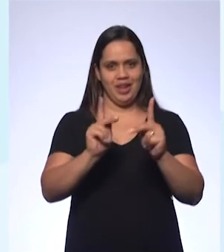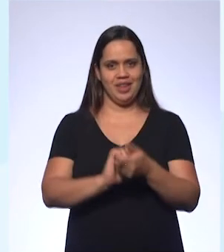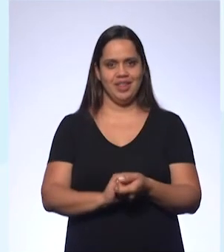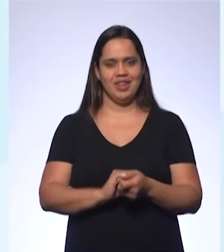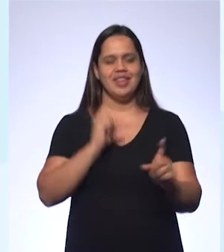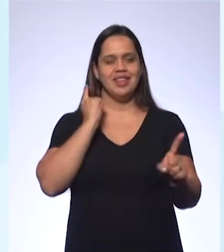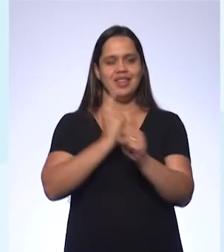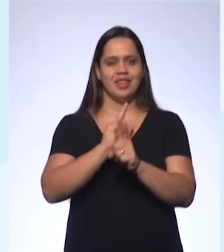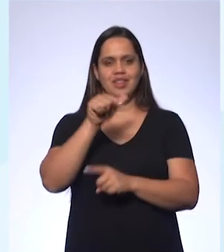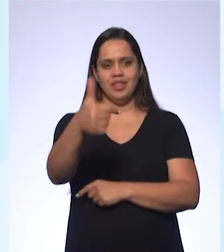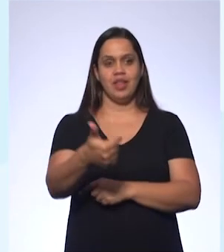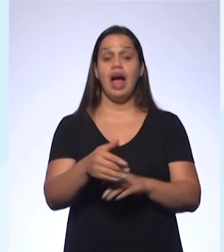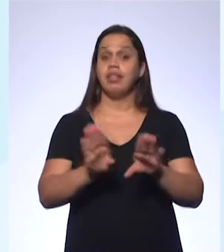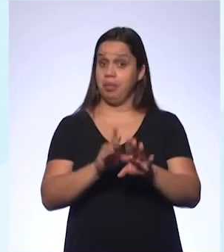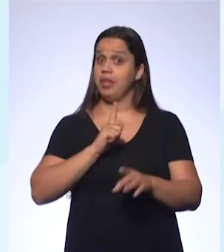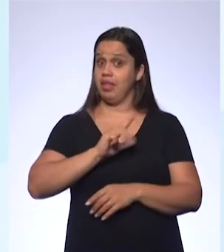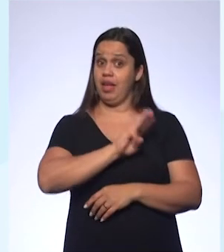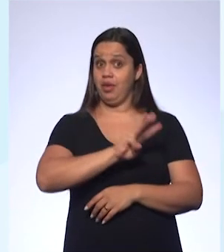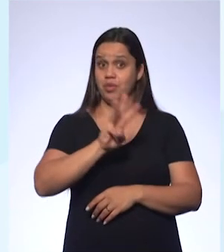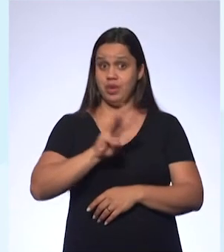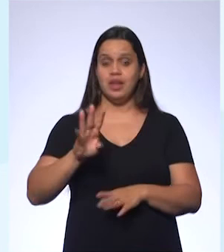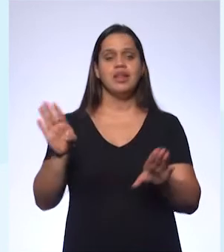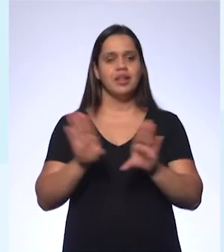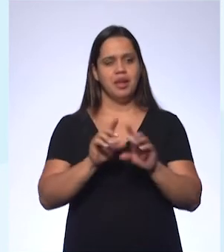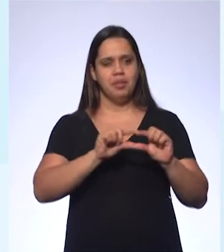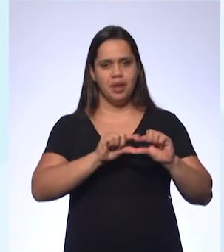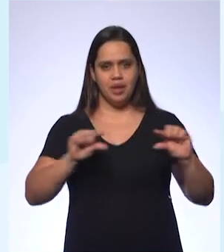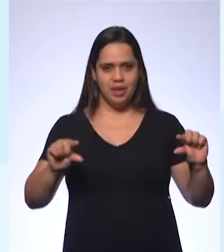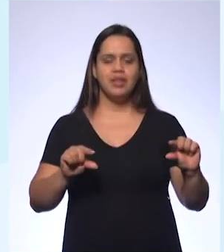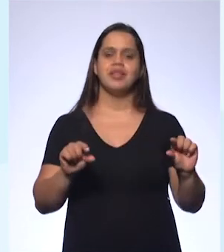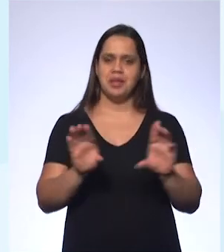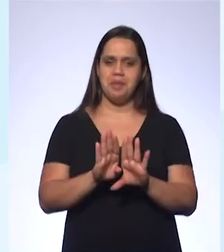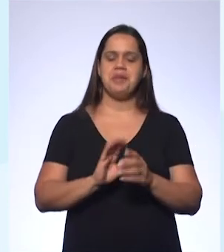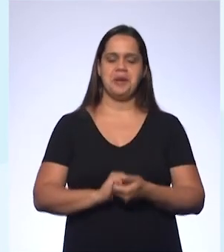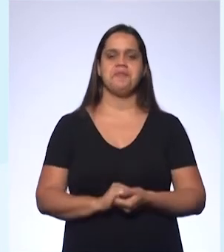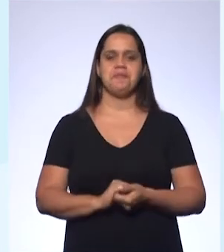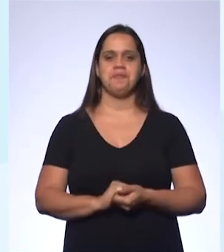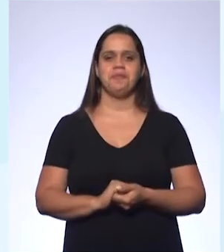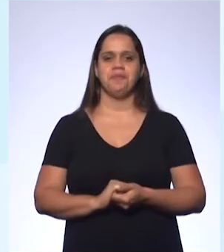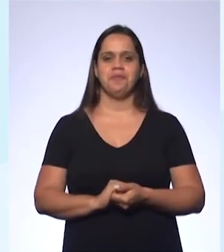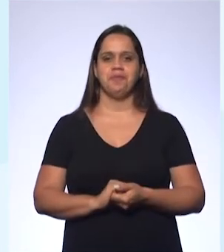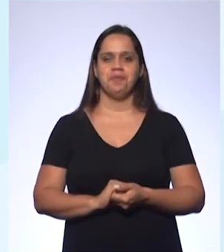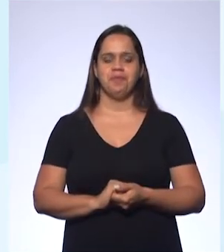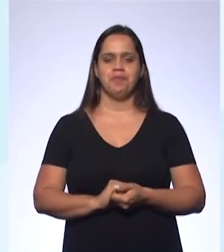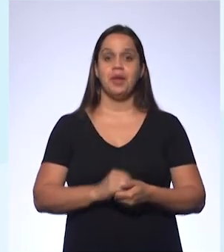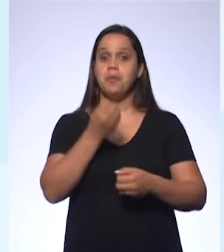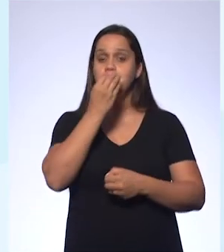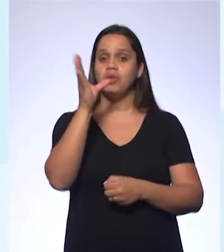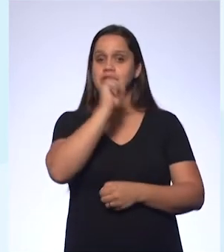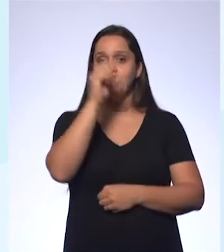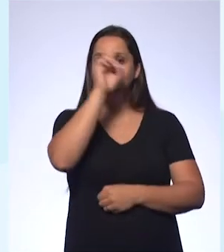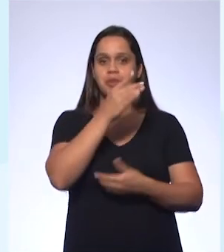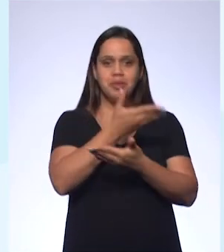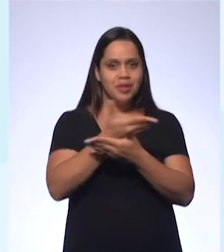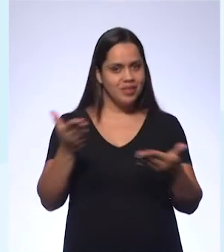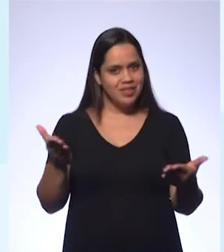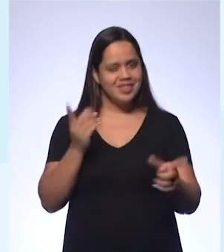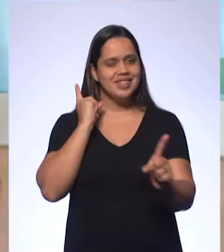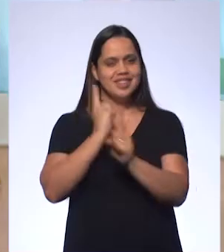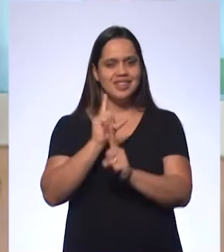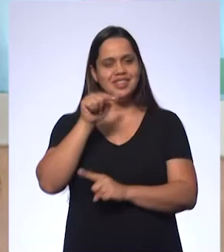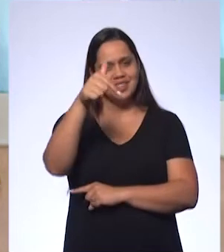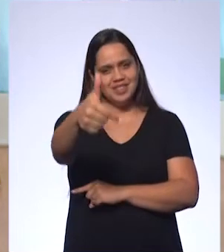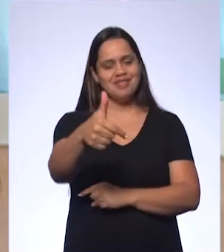vemos. Também aparece o link, né, E o professor? link também, o Do link lado, reduzido também. Né? Tá? Então, Um bom final de semana para vocês. Nos vemos